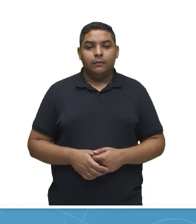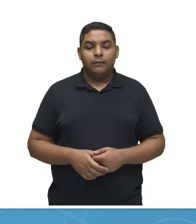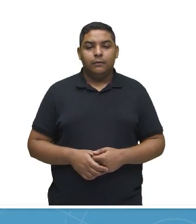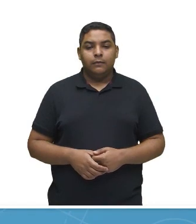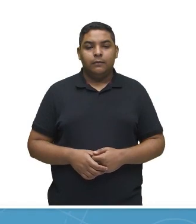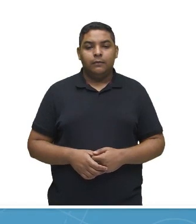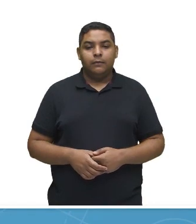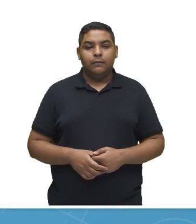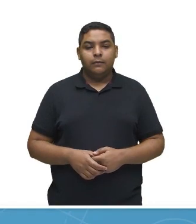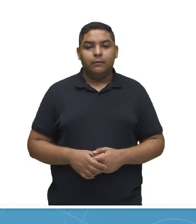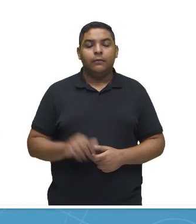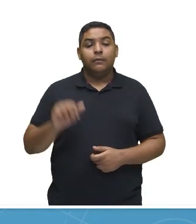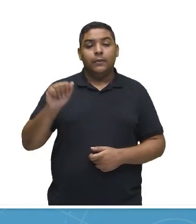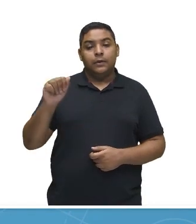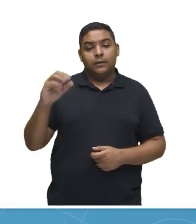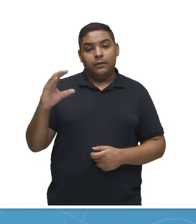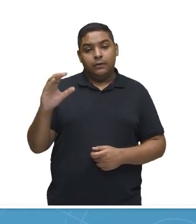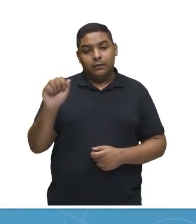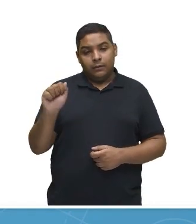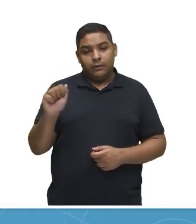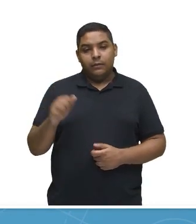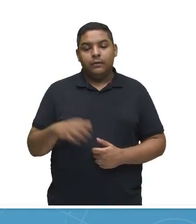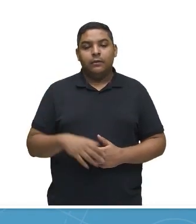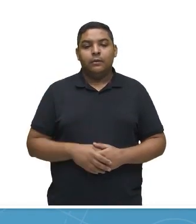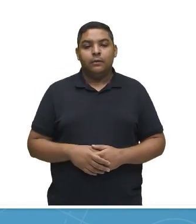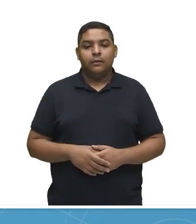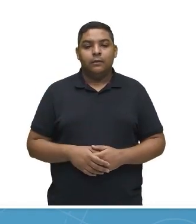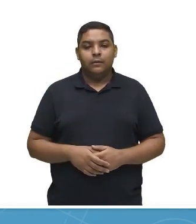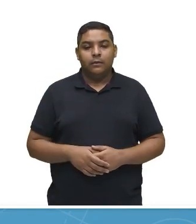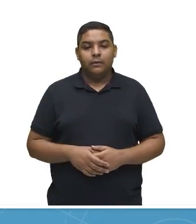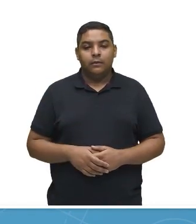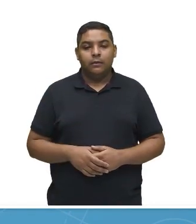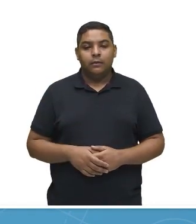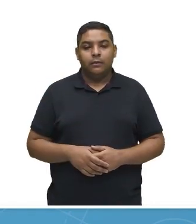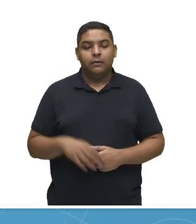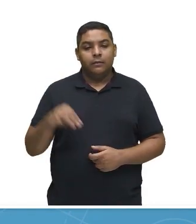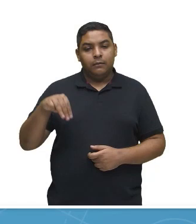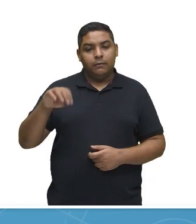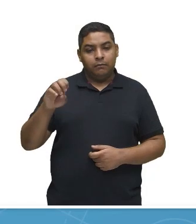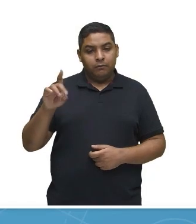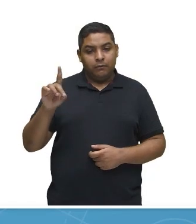C-A-C-A Mendes. Deixa eu pulei o nome dela, tô falando agora, tá?